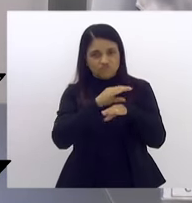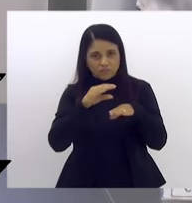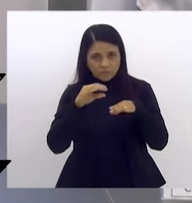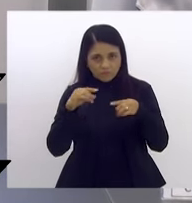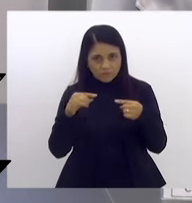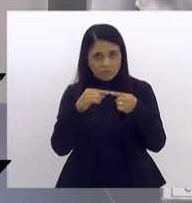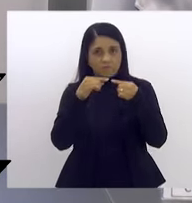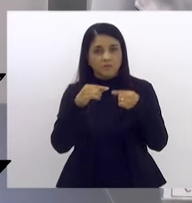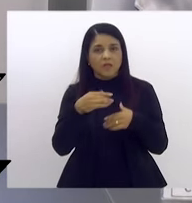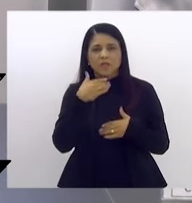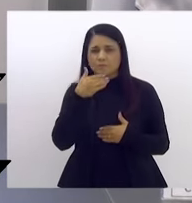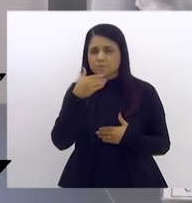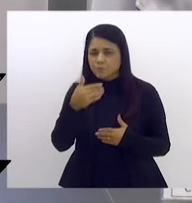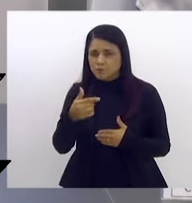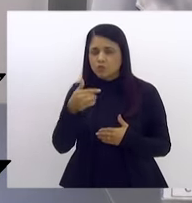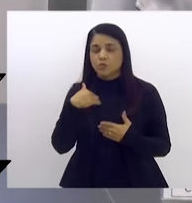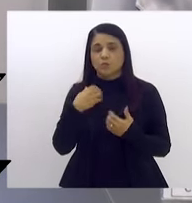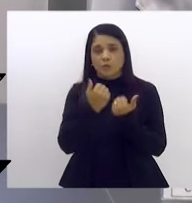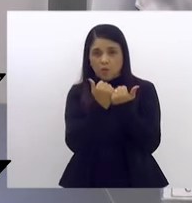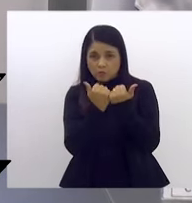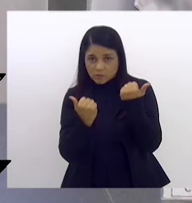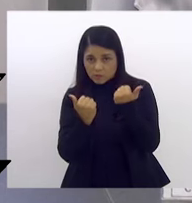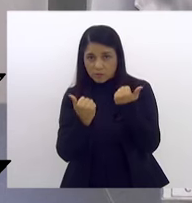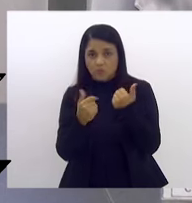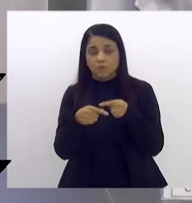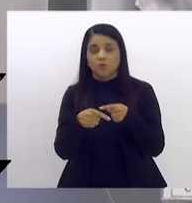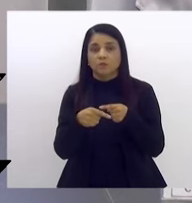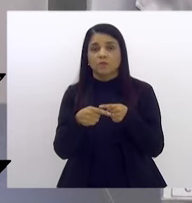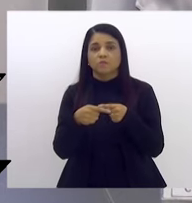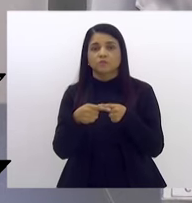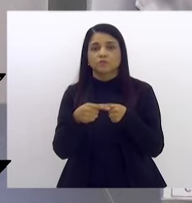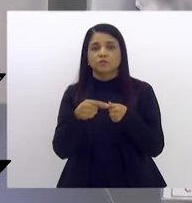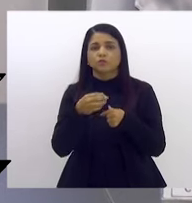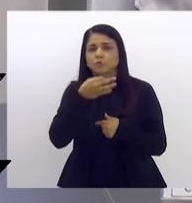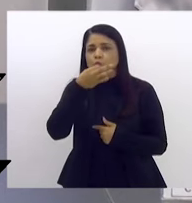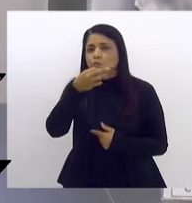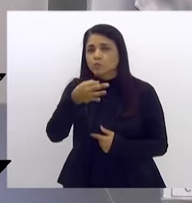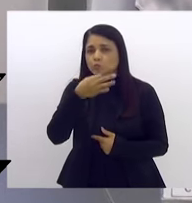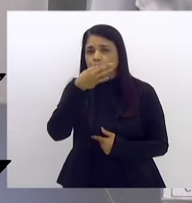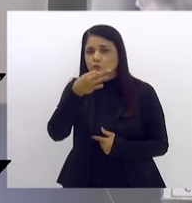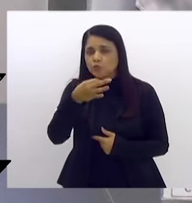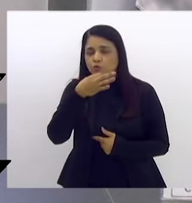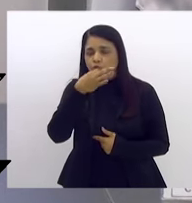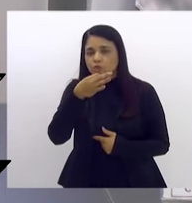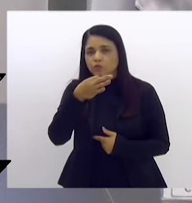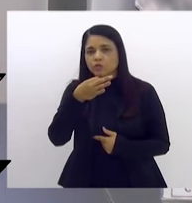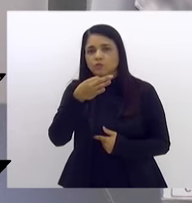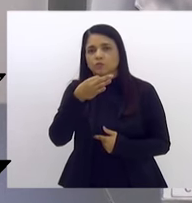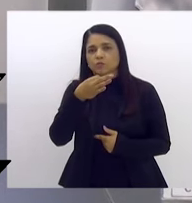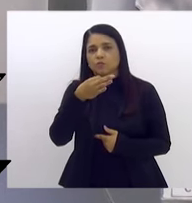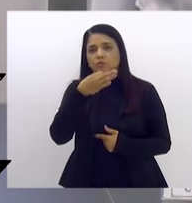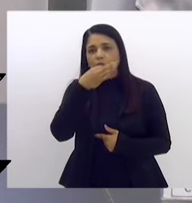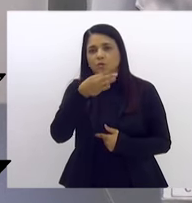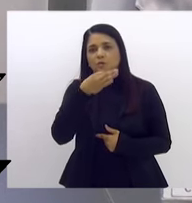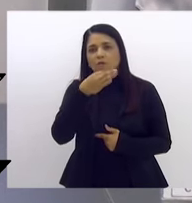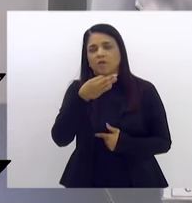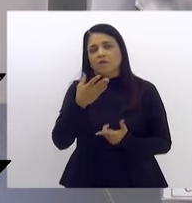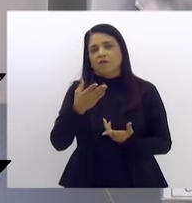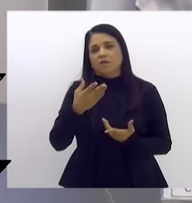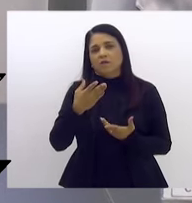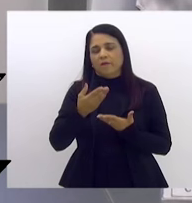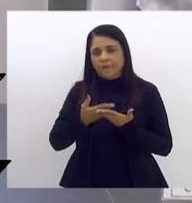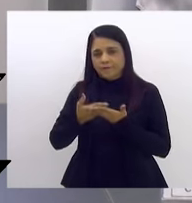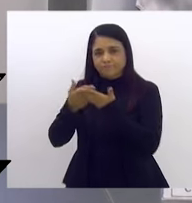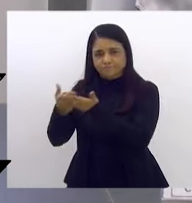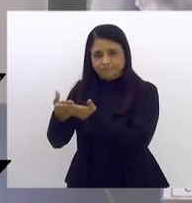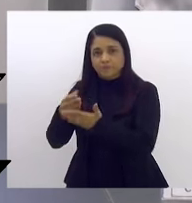pediu através de sua assessoria que fosse sugerida aqui uma baixa em diligência inia E aí